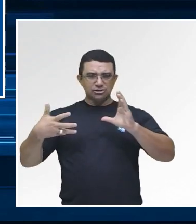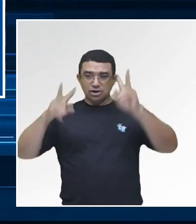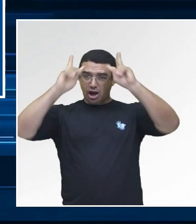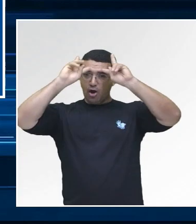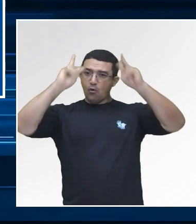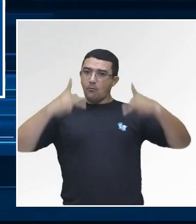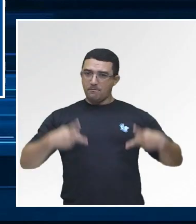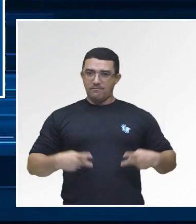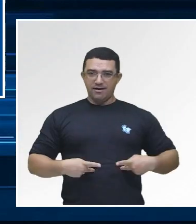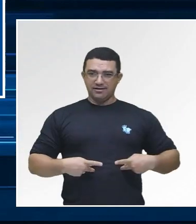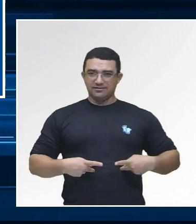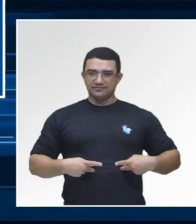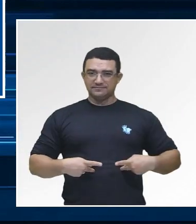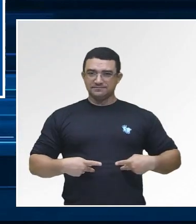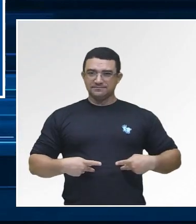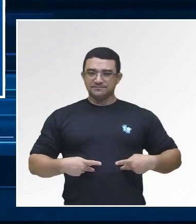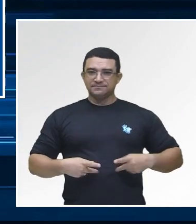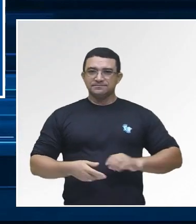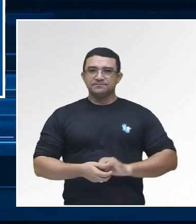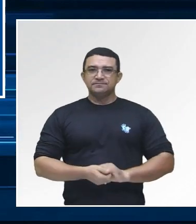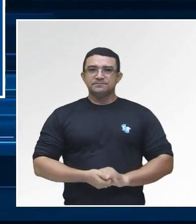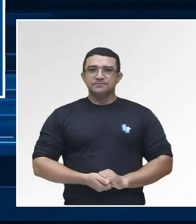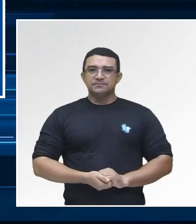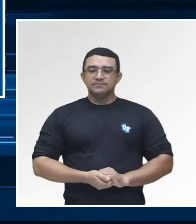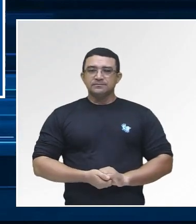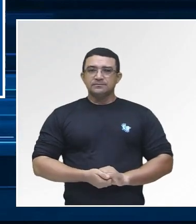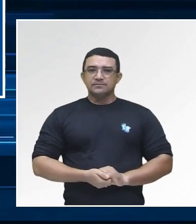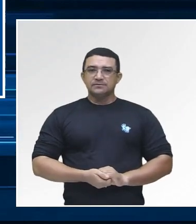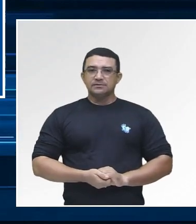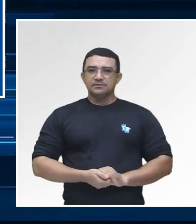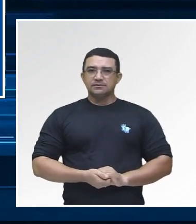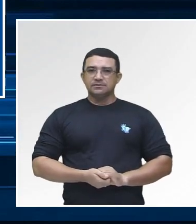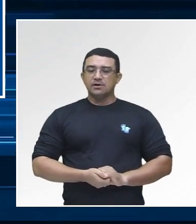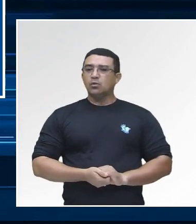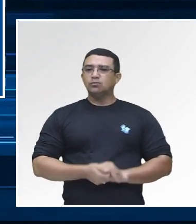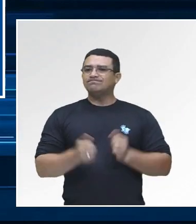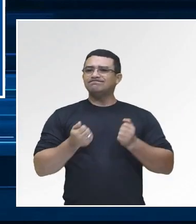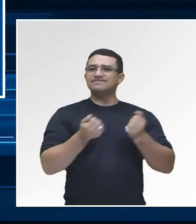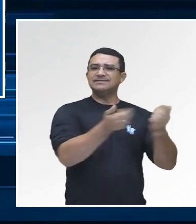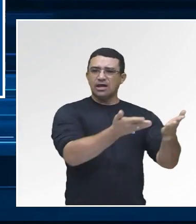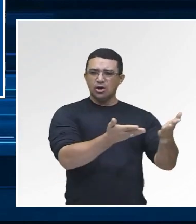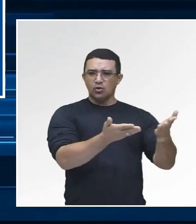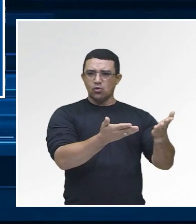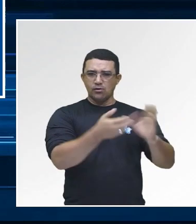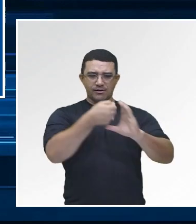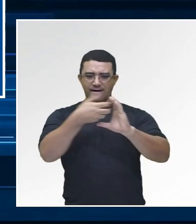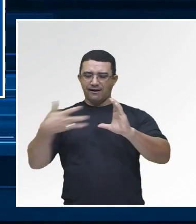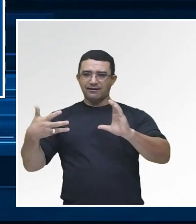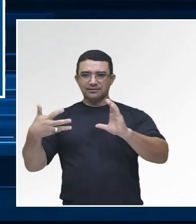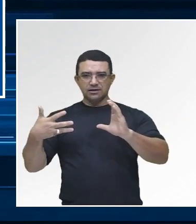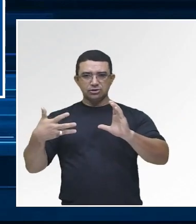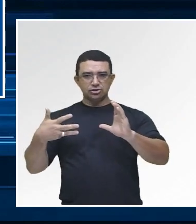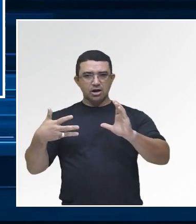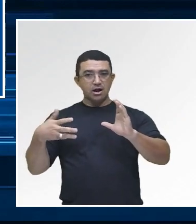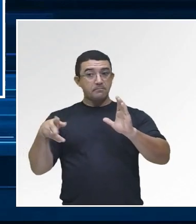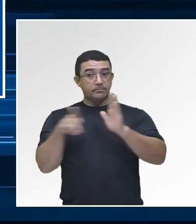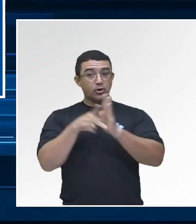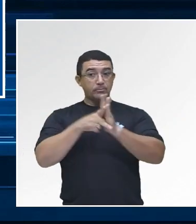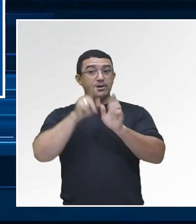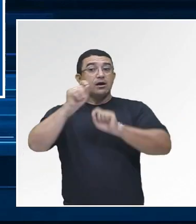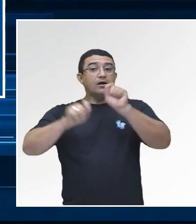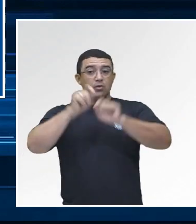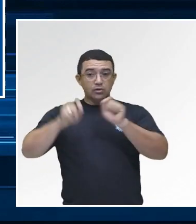ou ansiosos. Então, a gente atribuiu esta característica específica